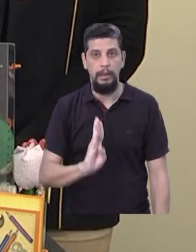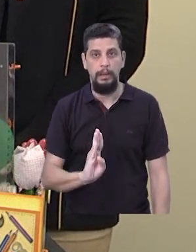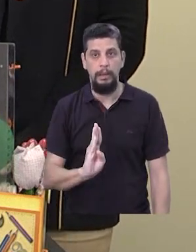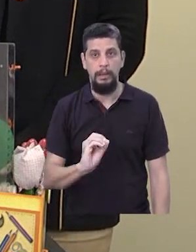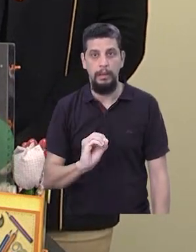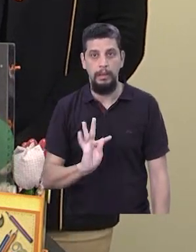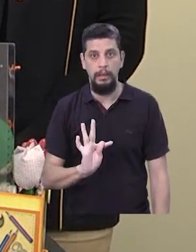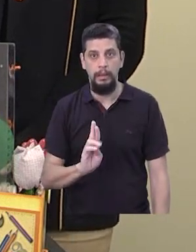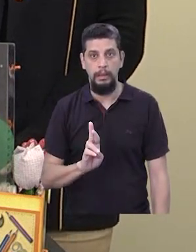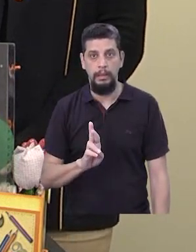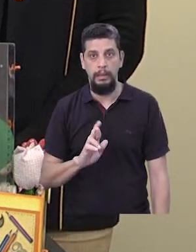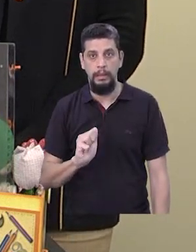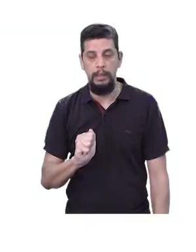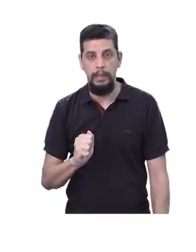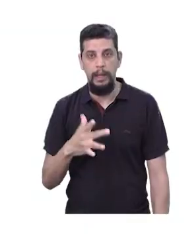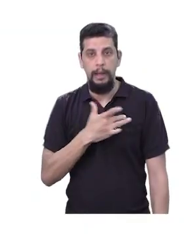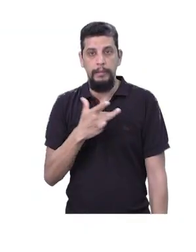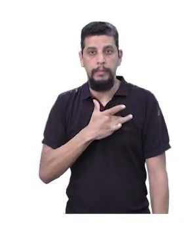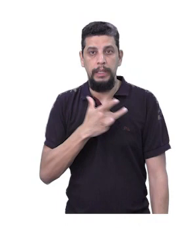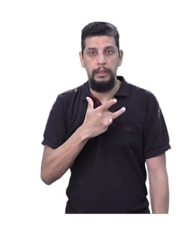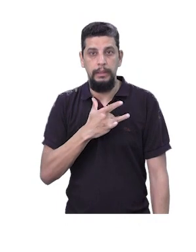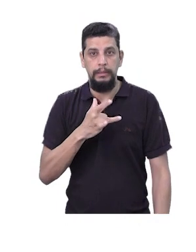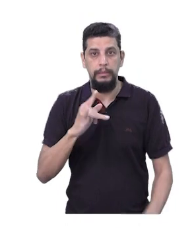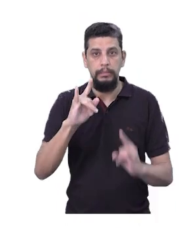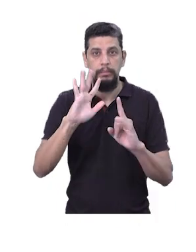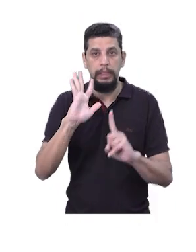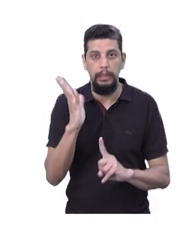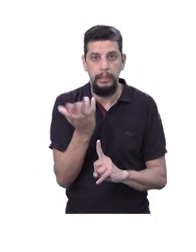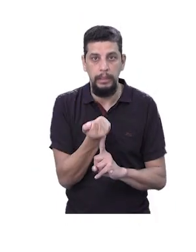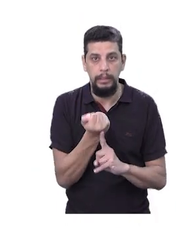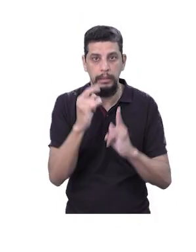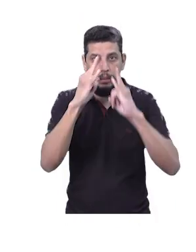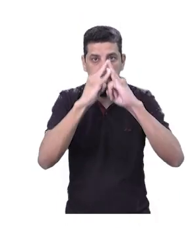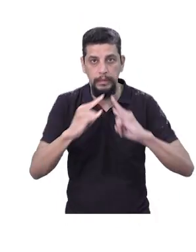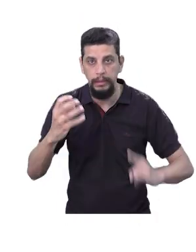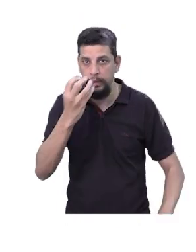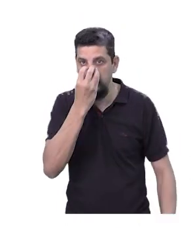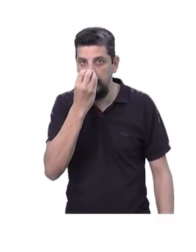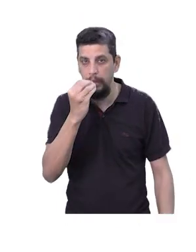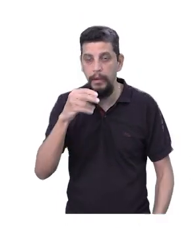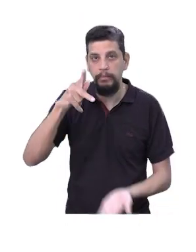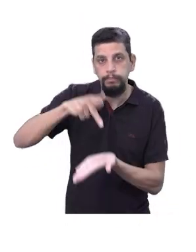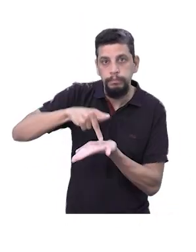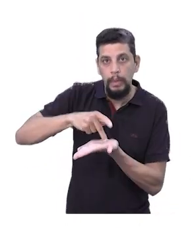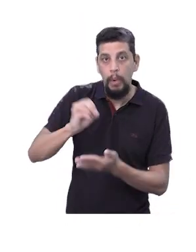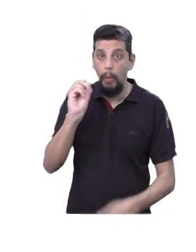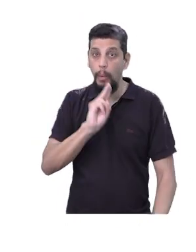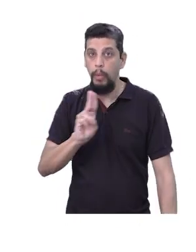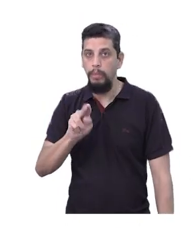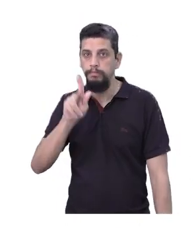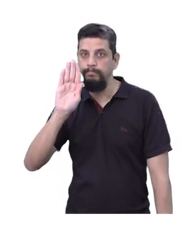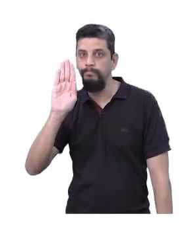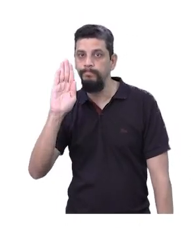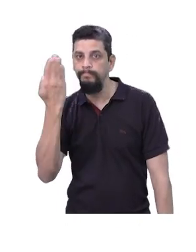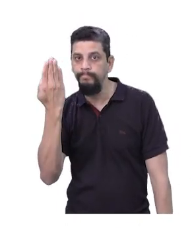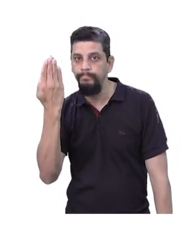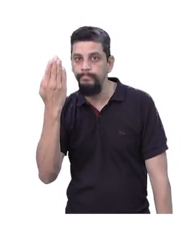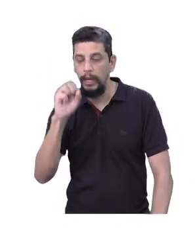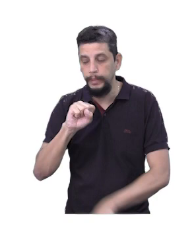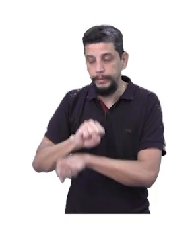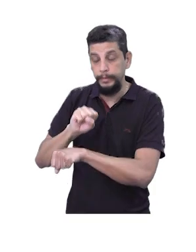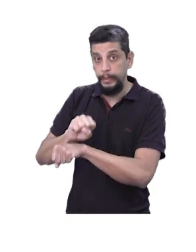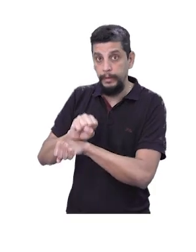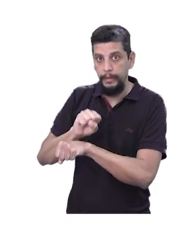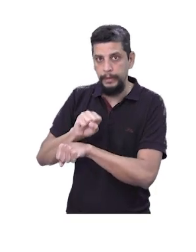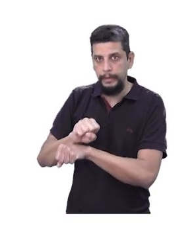lá. Botura é apaixonado pela arte circense. Verdadeiro ou falso? Vamos esperar. Peguem